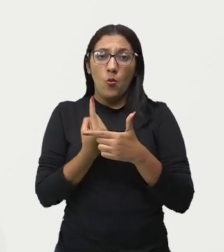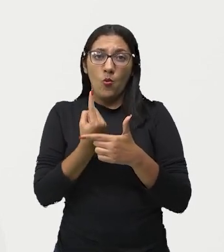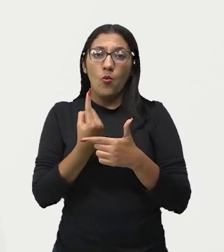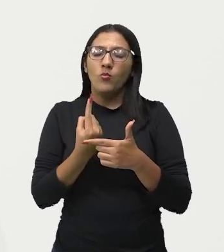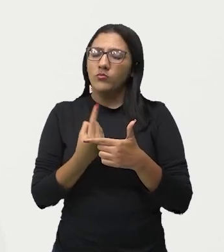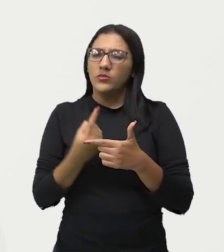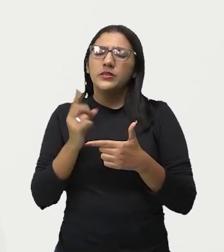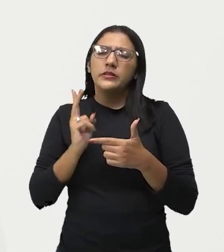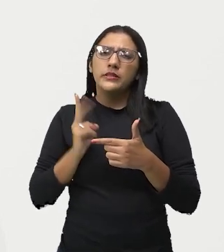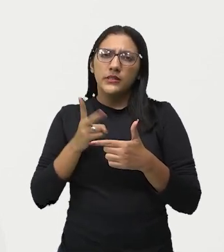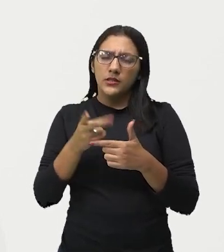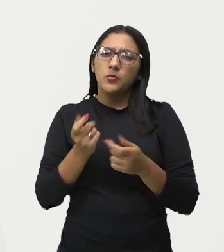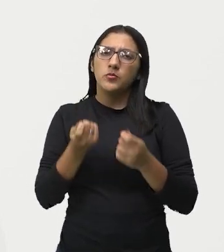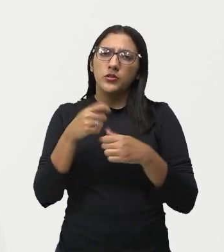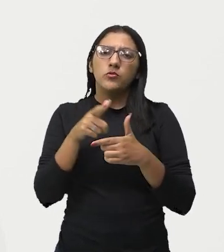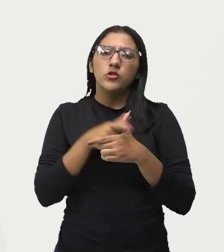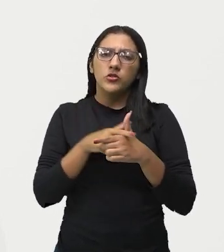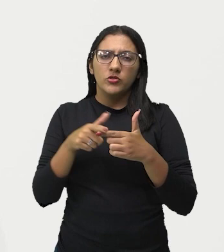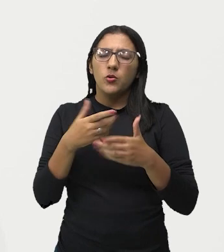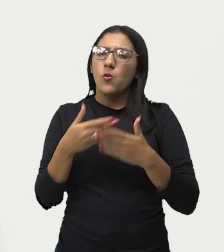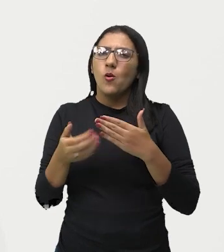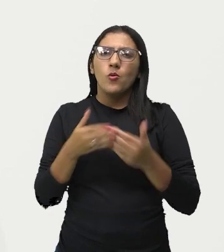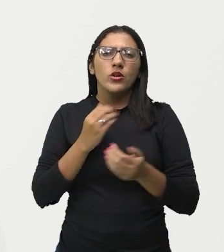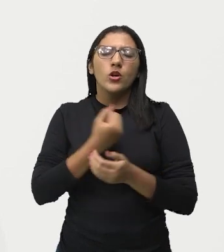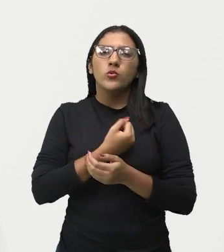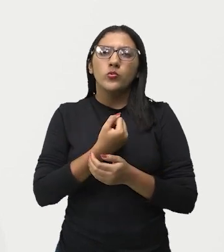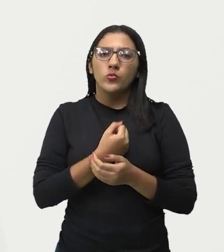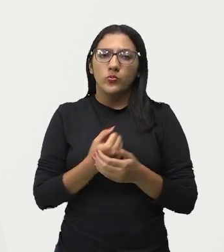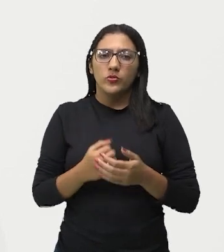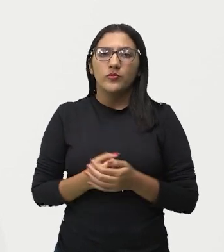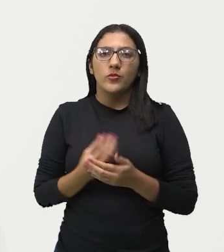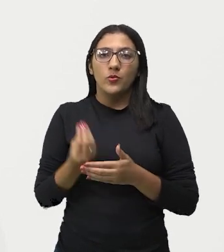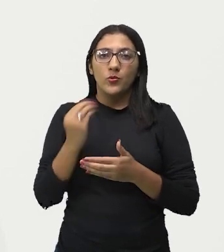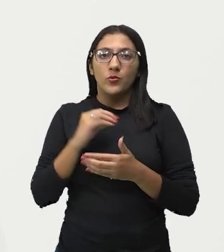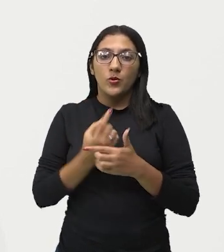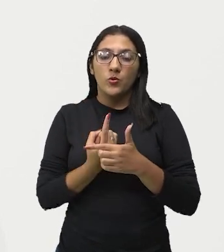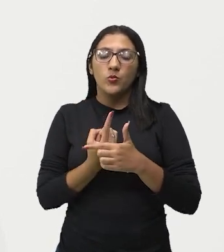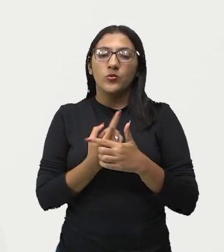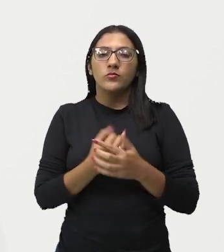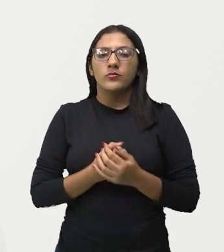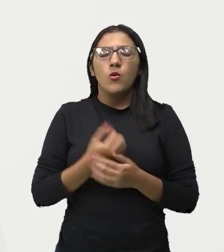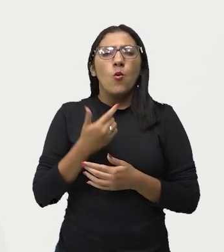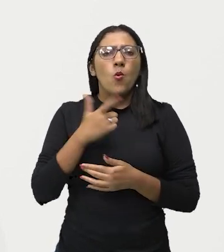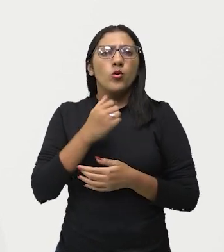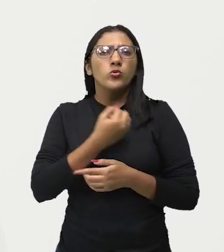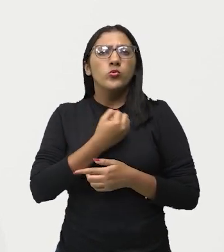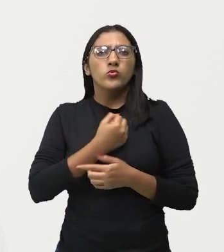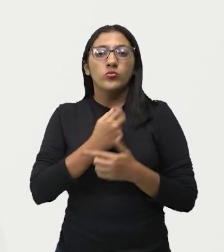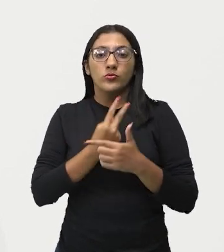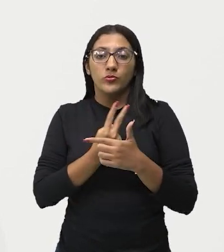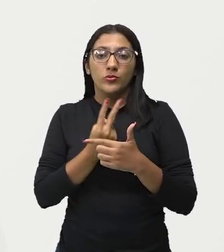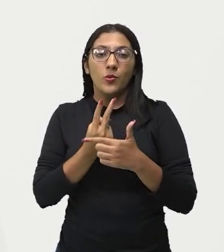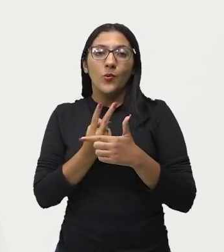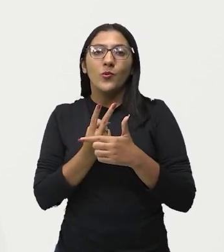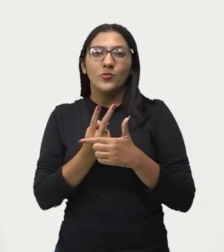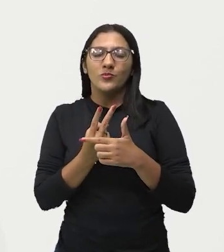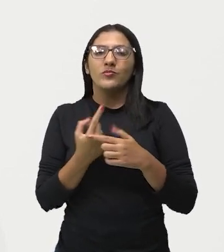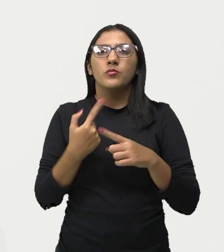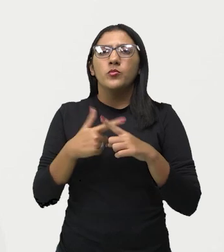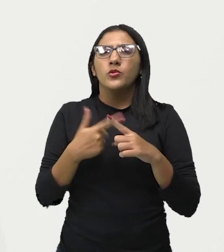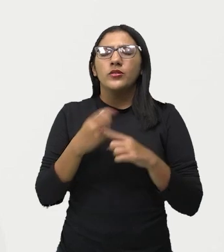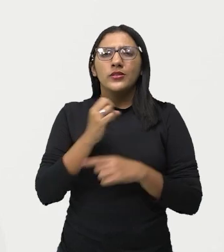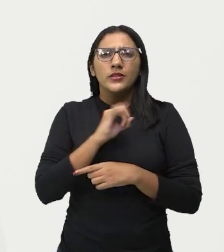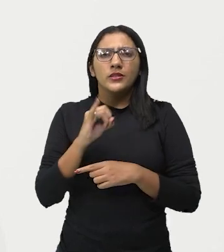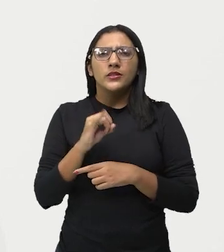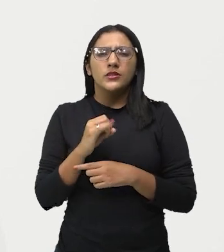ele vai aparecer aqui no conjunto dos divisores. Então, número 1. O outro divisor de 8 é o 2. Por quê? Porque se